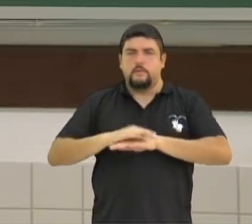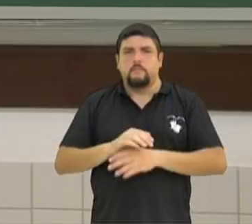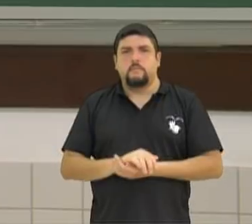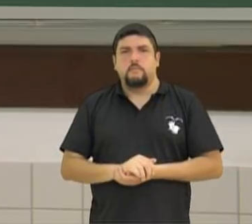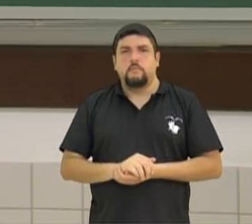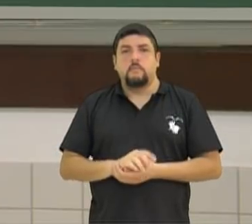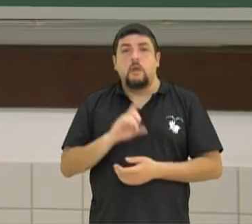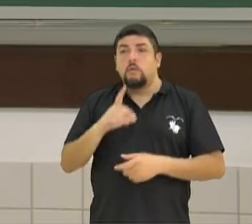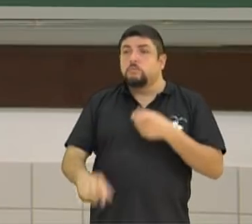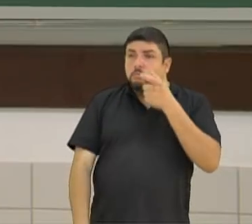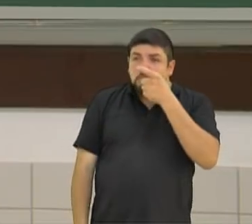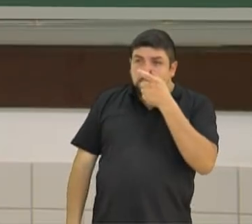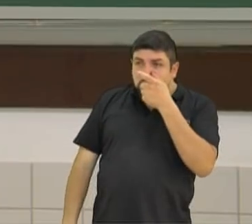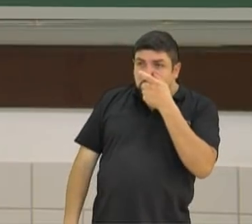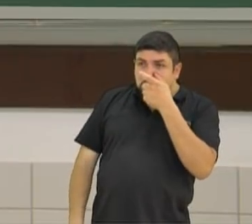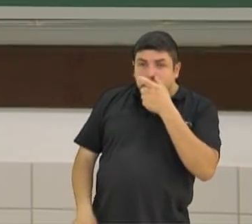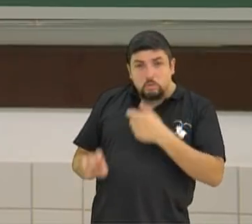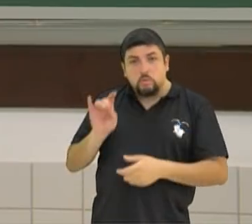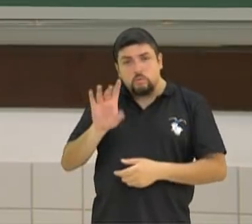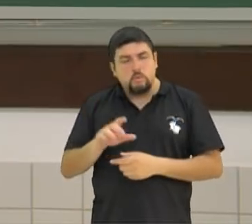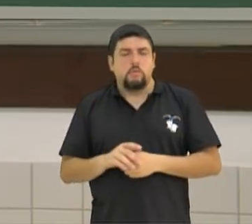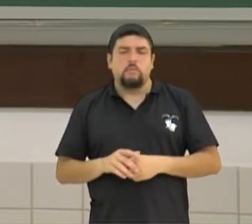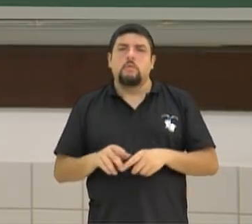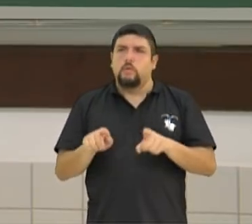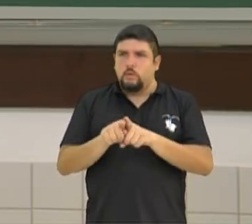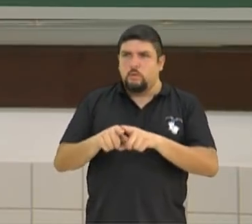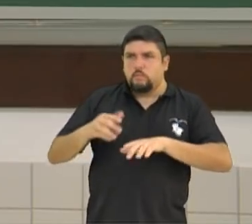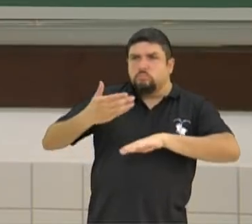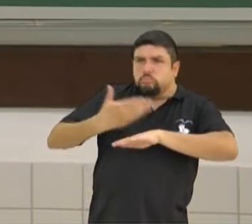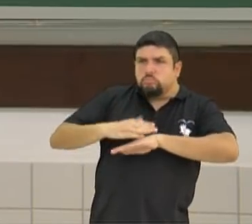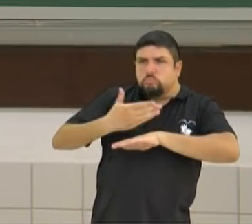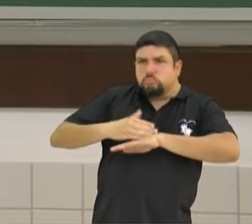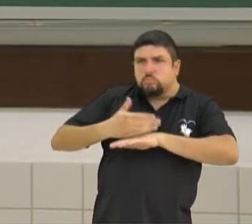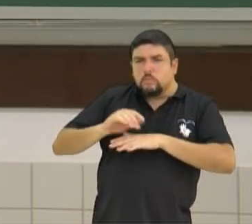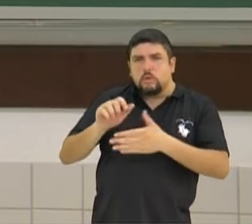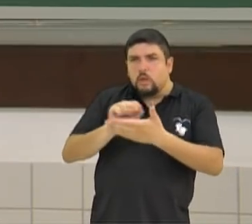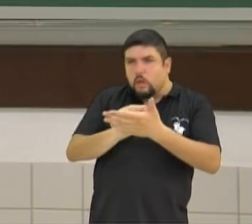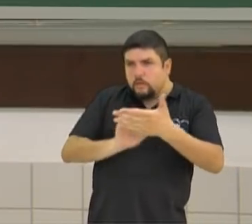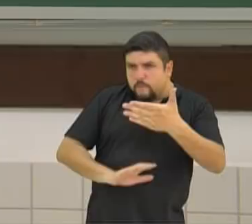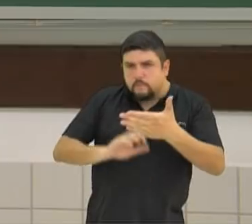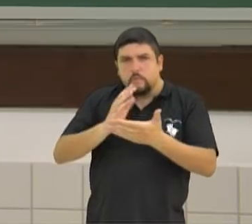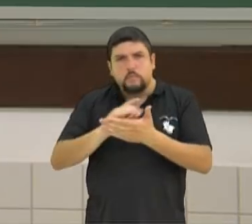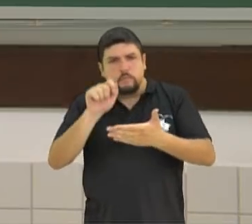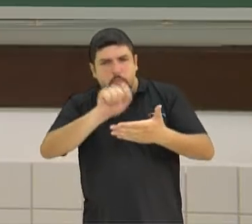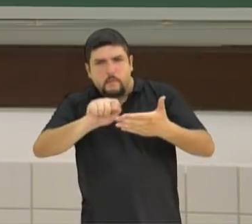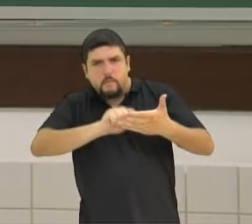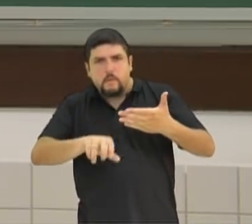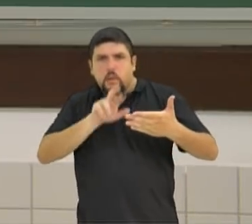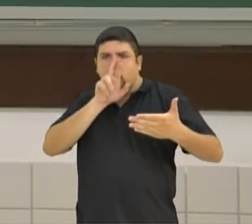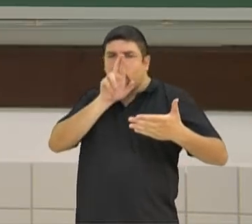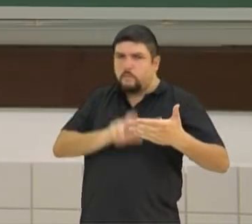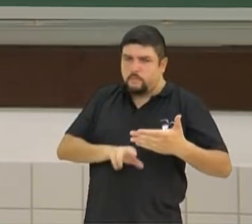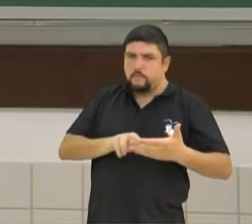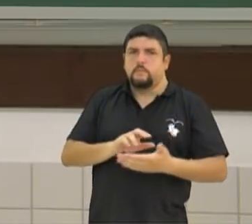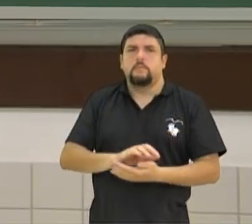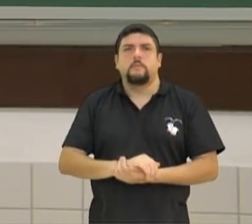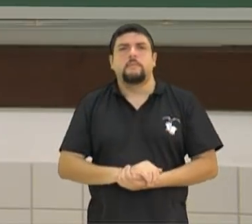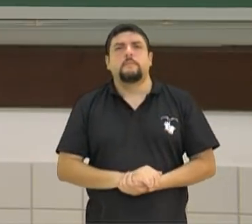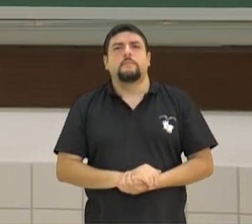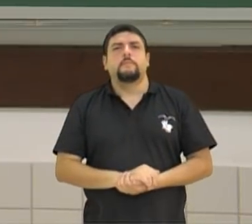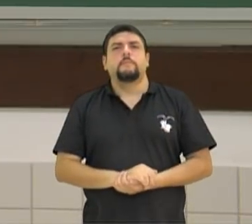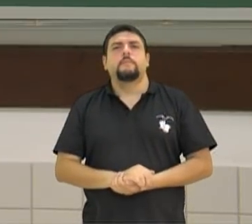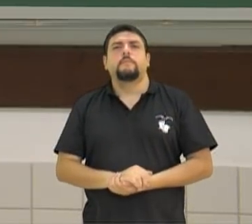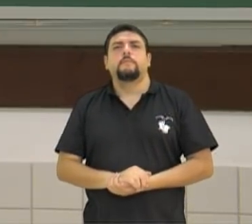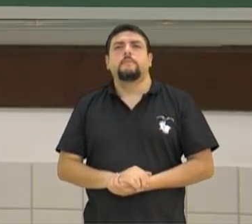assistir as videoaulas, mas fazer os exercícios para tentar se apropriar dos conceitos e fazer as relações conceituais propostas durante as